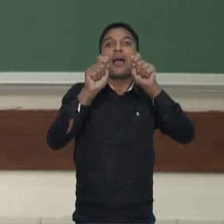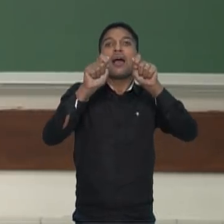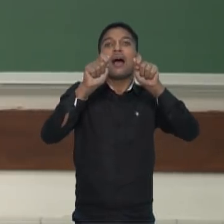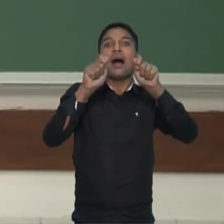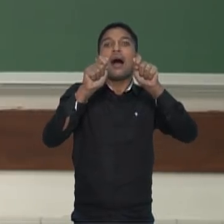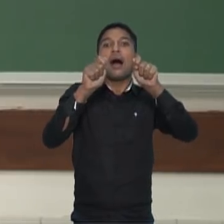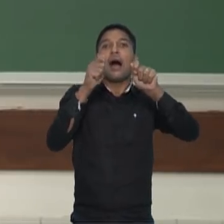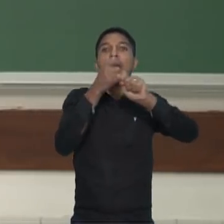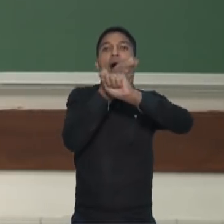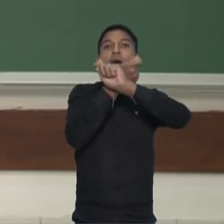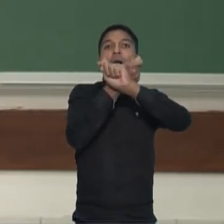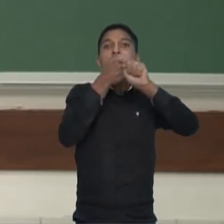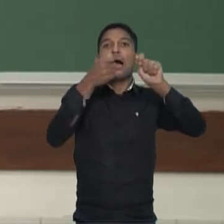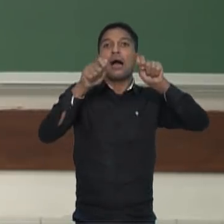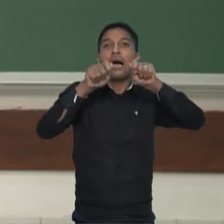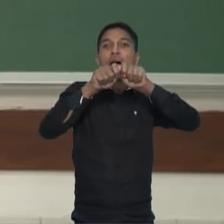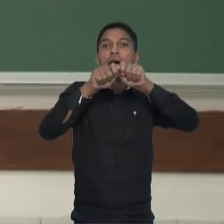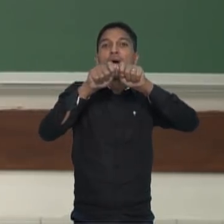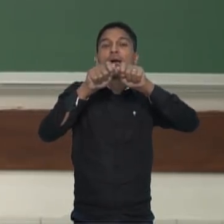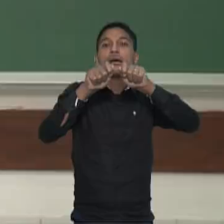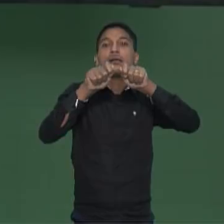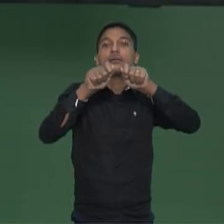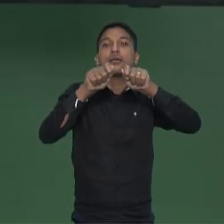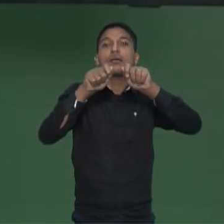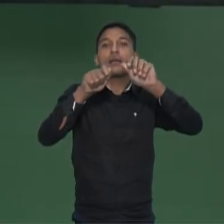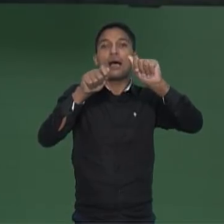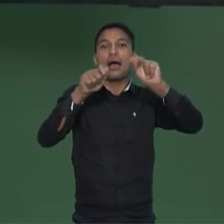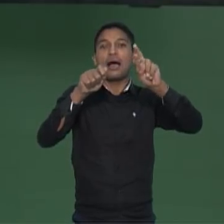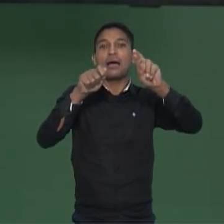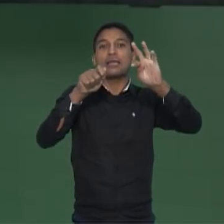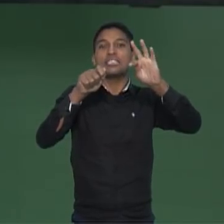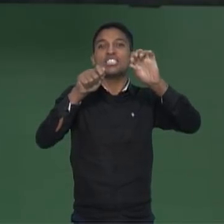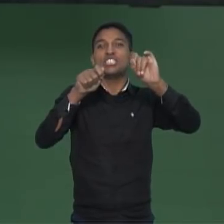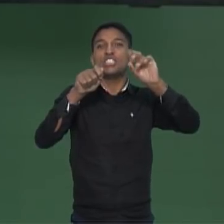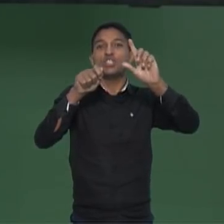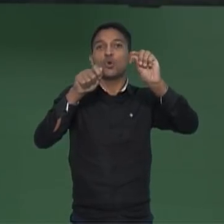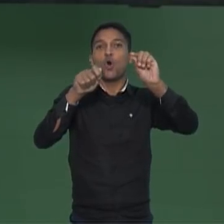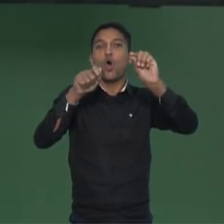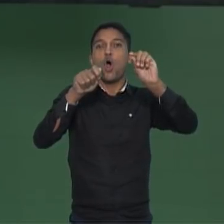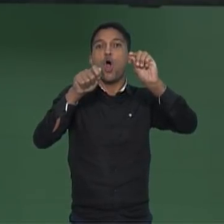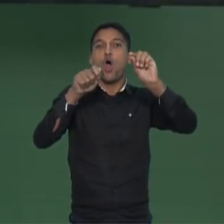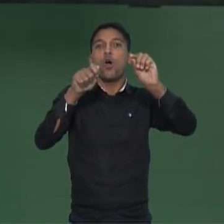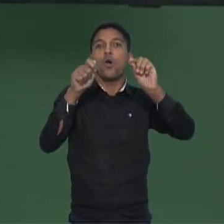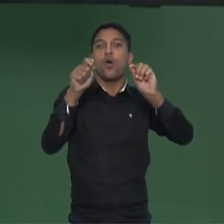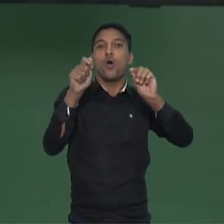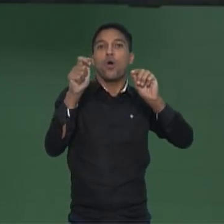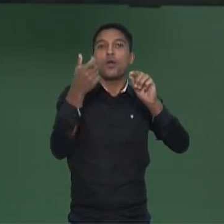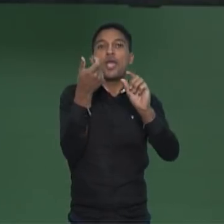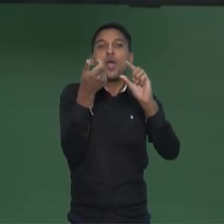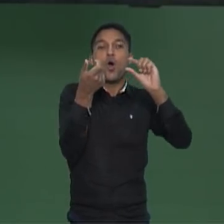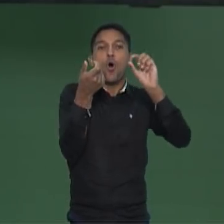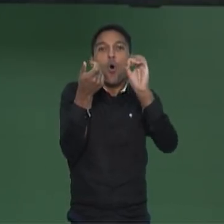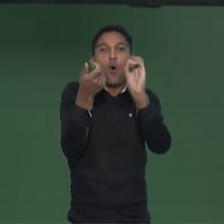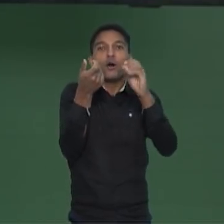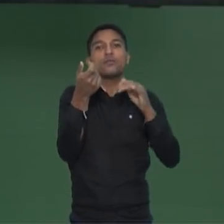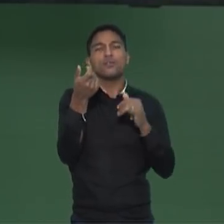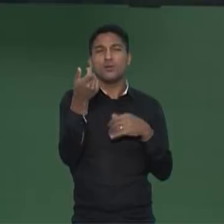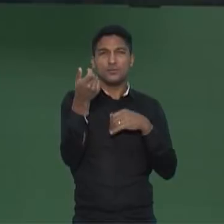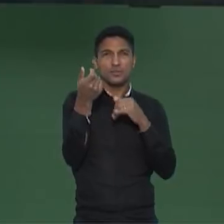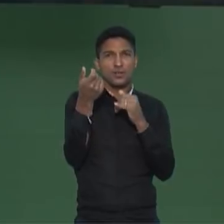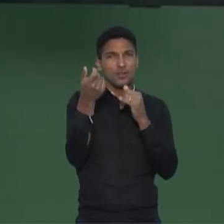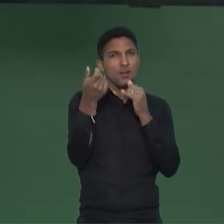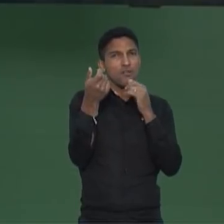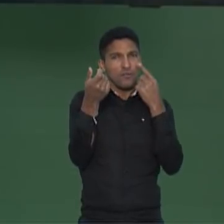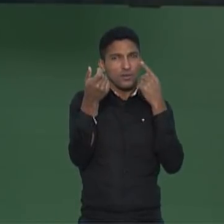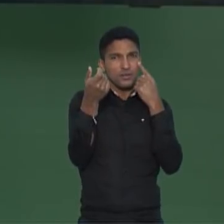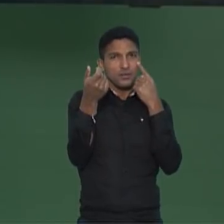contrair, quando ocorre uma contração. Por exemplo, tem o de mais o a. O de mais o a